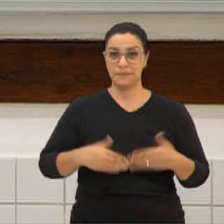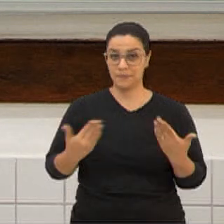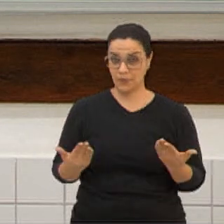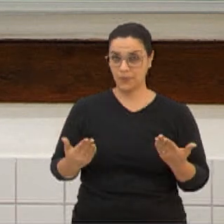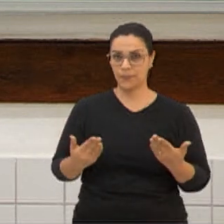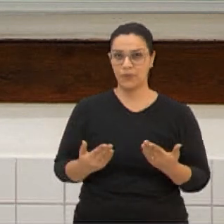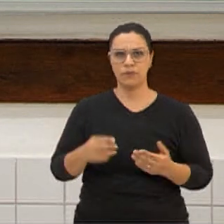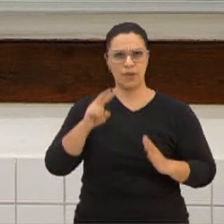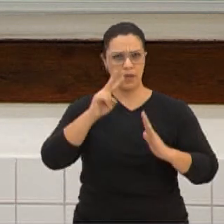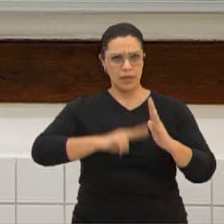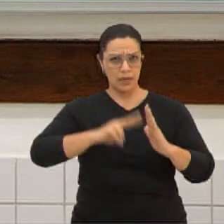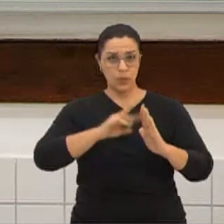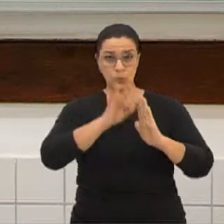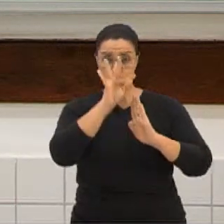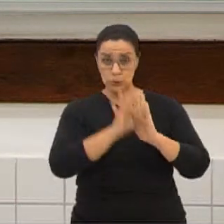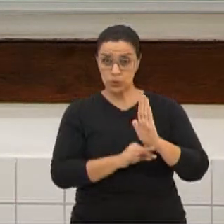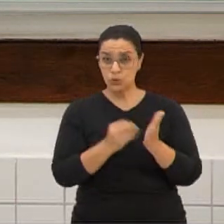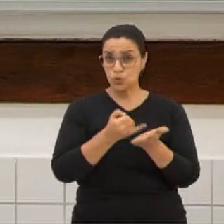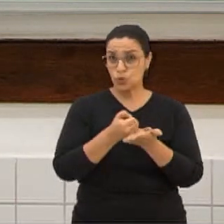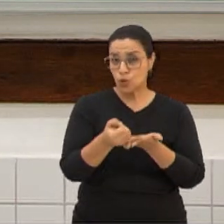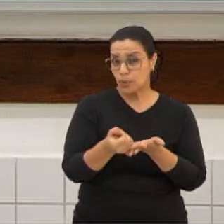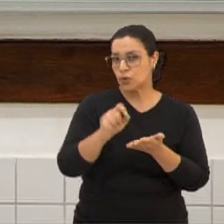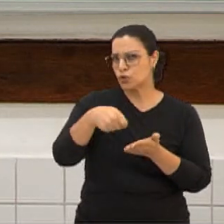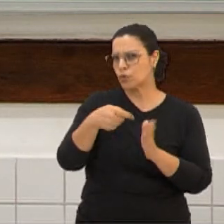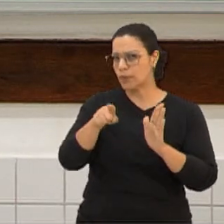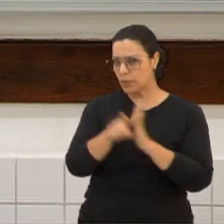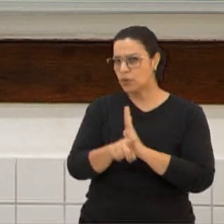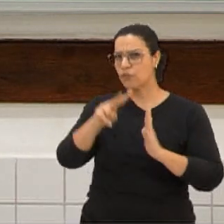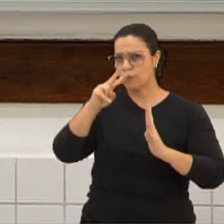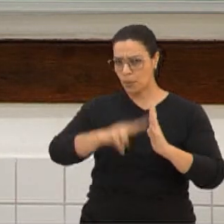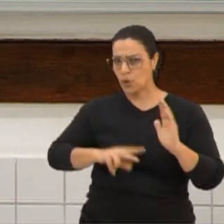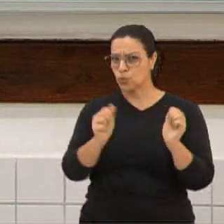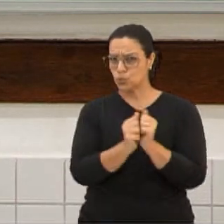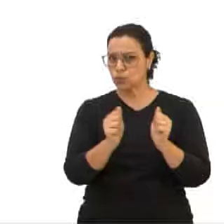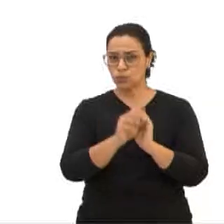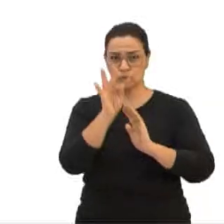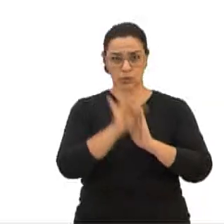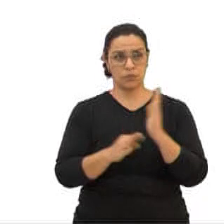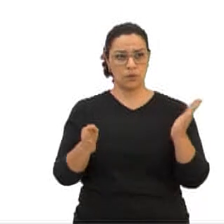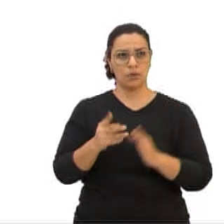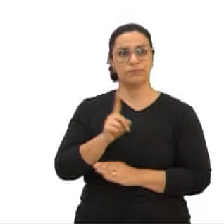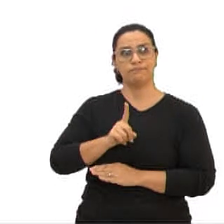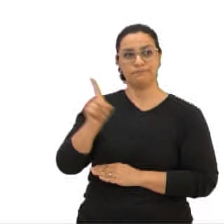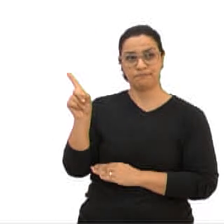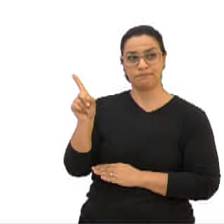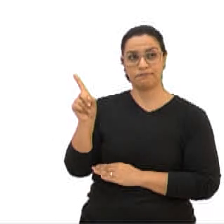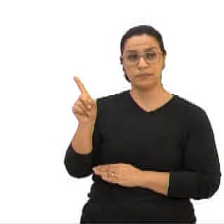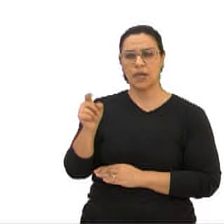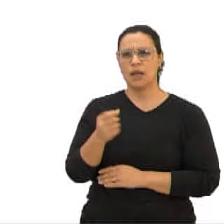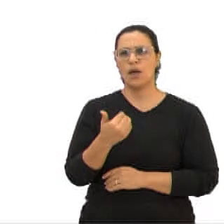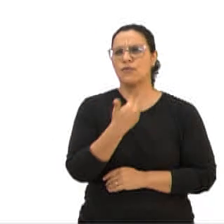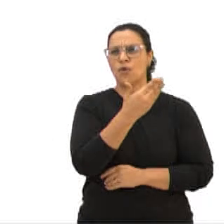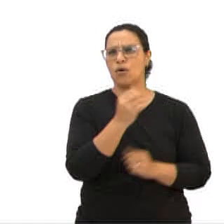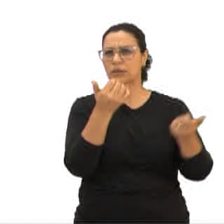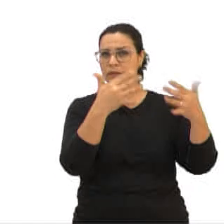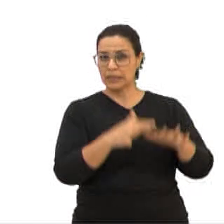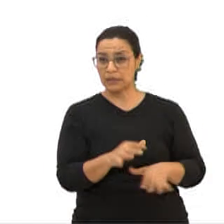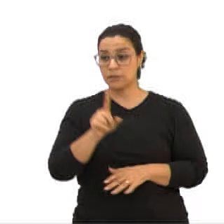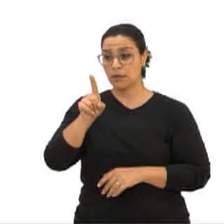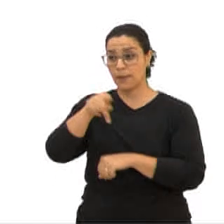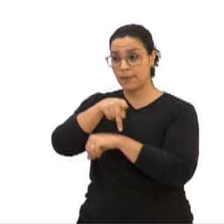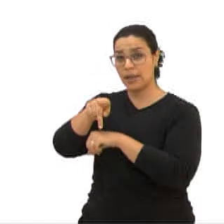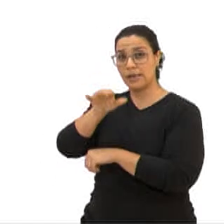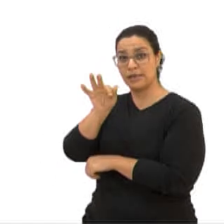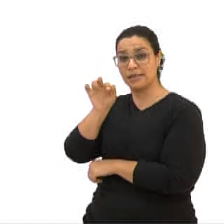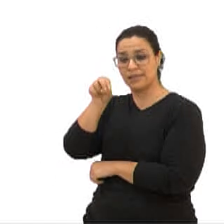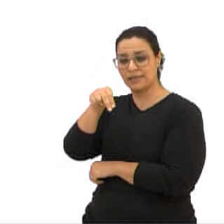Muito bem. Leu o texto introdutório ali a questão? Vamos ler juntos esse texto então. Ó. Alheia à crise, Finlândia